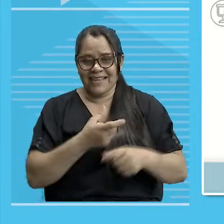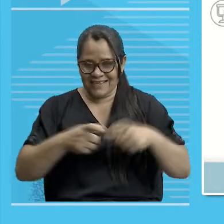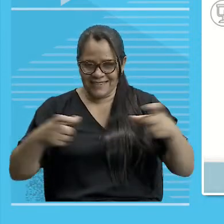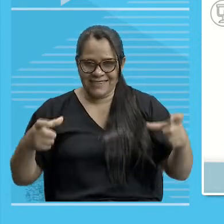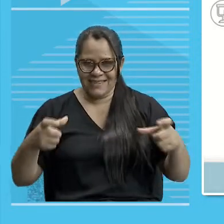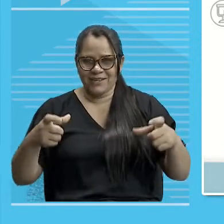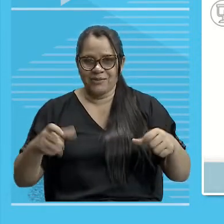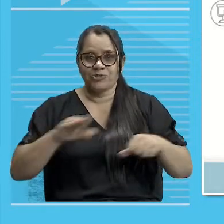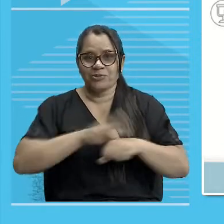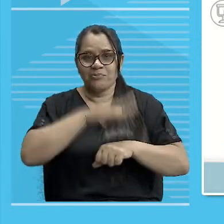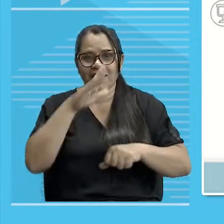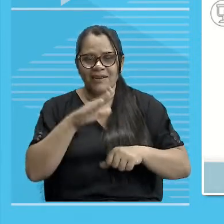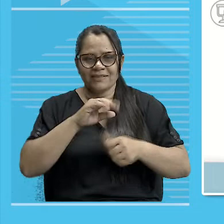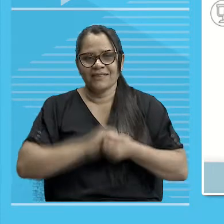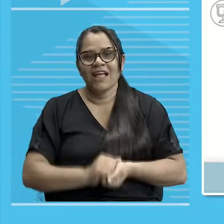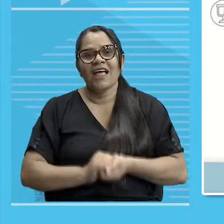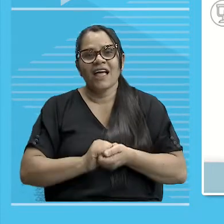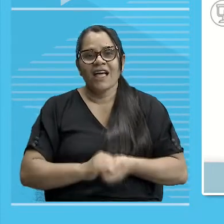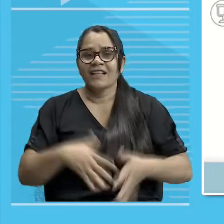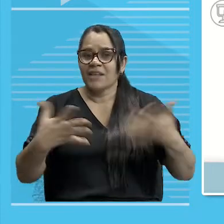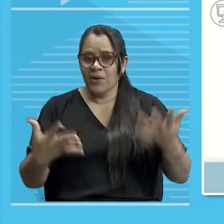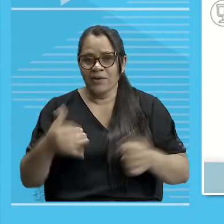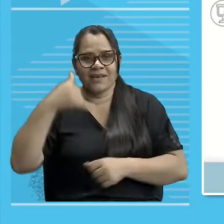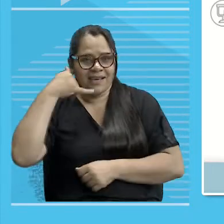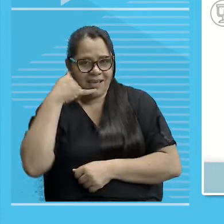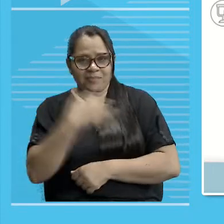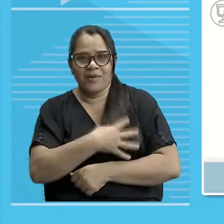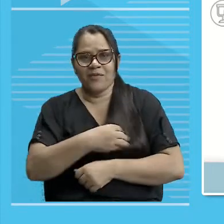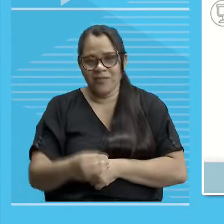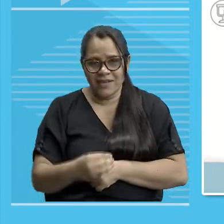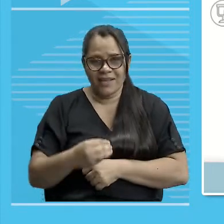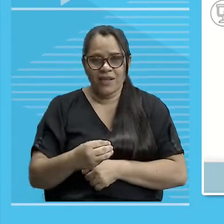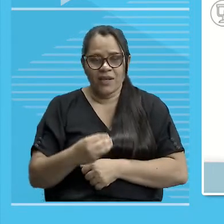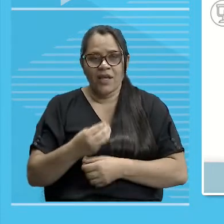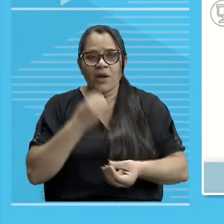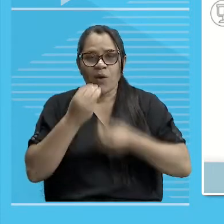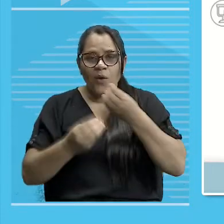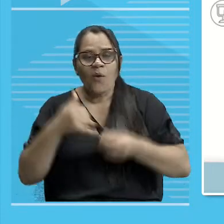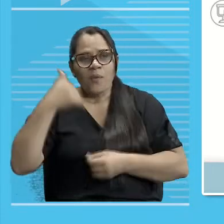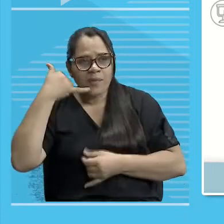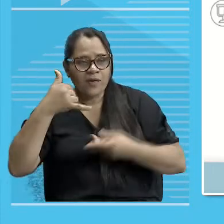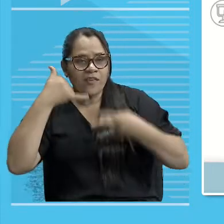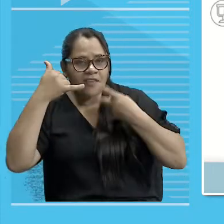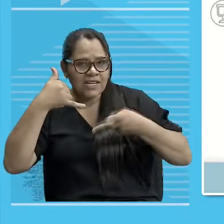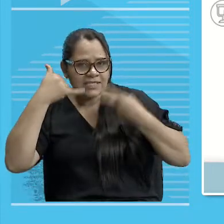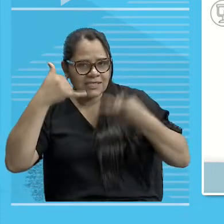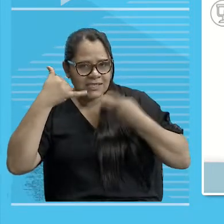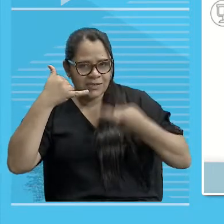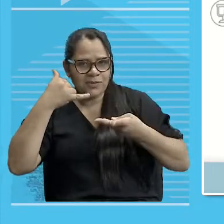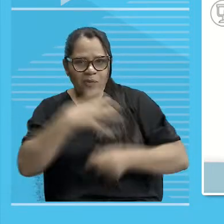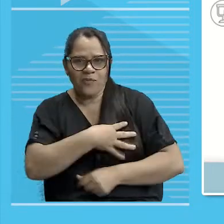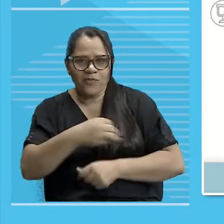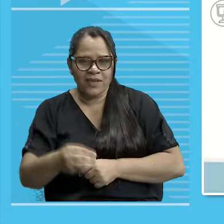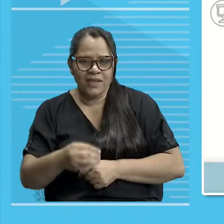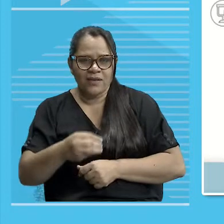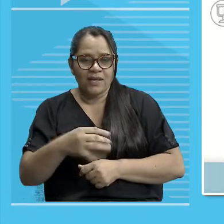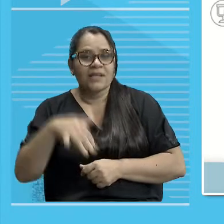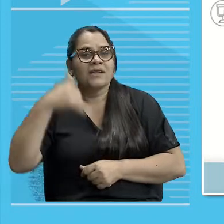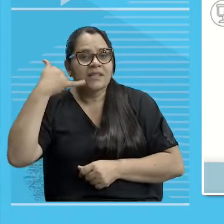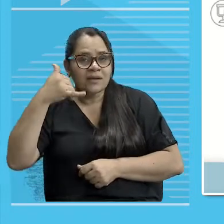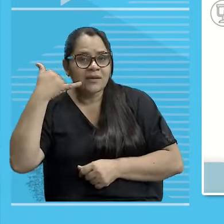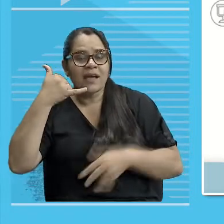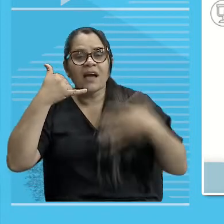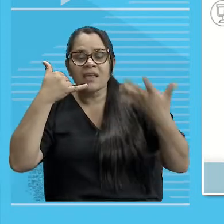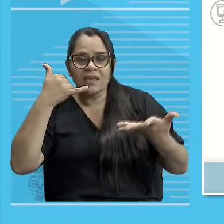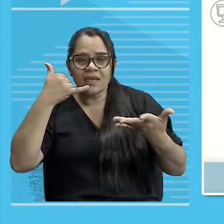Eu liguei para ele, meu filho, qual é o tamanho de seu pé? Rapaz, tem que comprar uma chinela assim, aí explicou como é que ele queria. E eu fui comprar. Aí eu liguei para ele, sim, mas e o